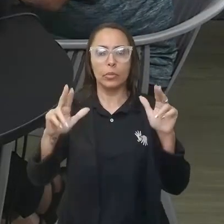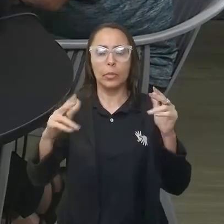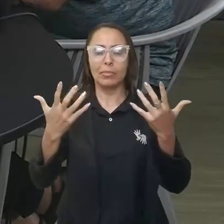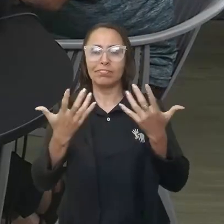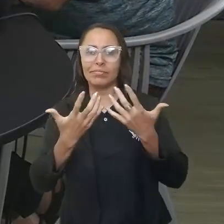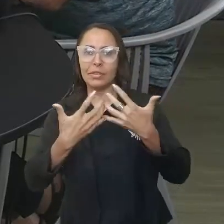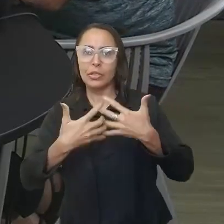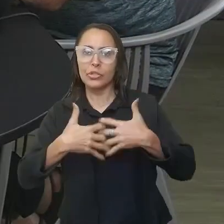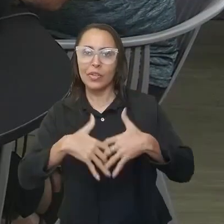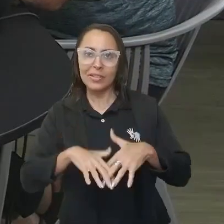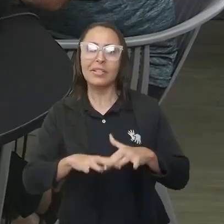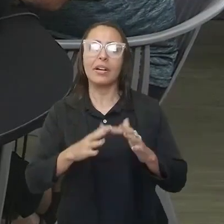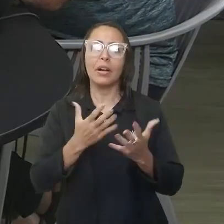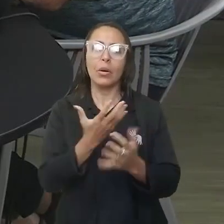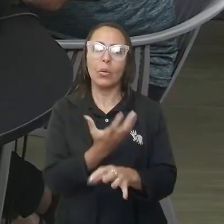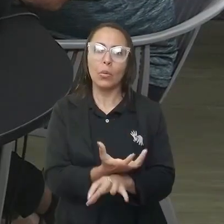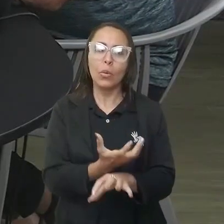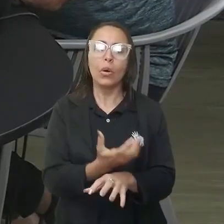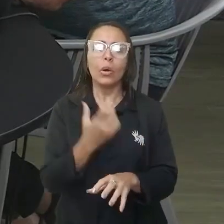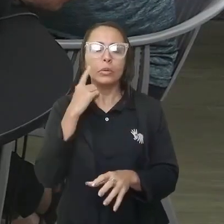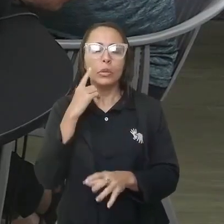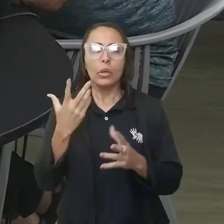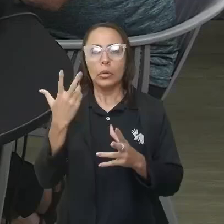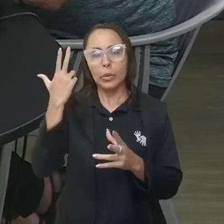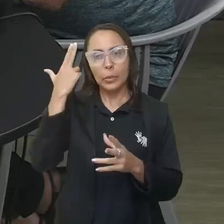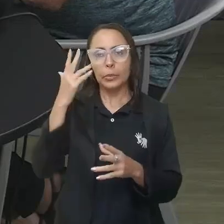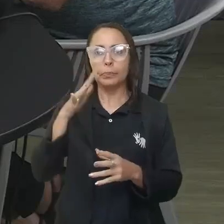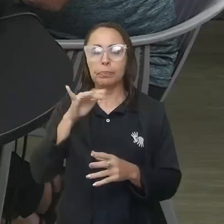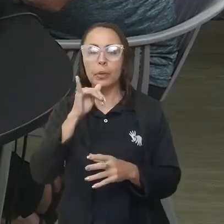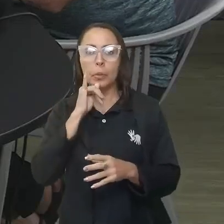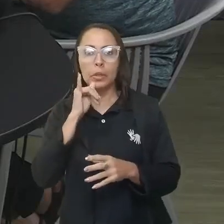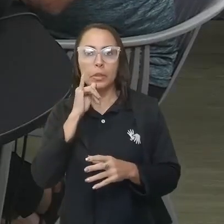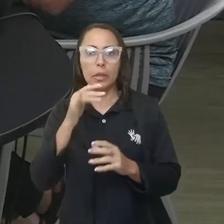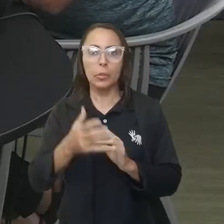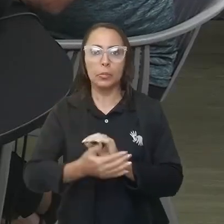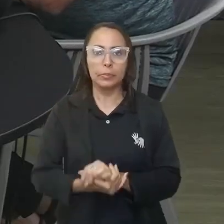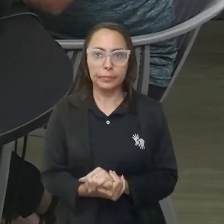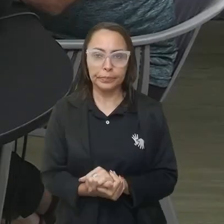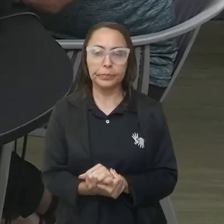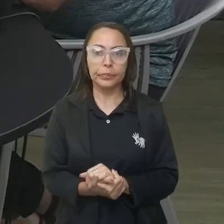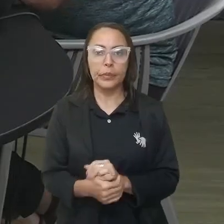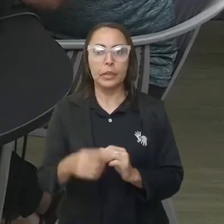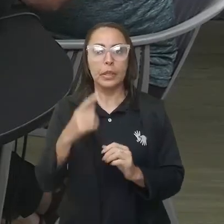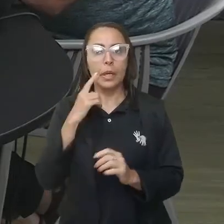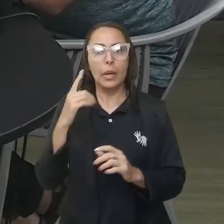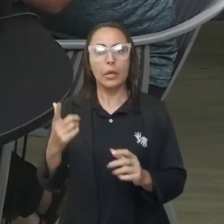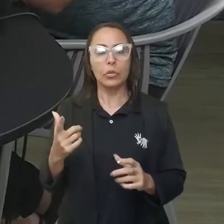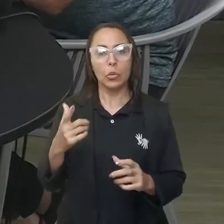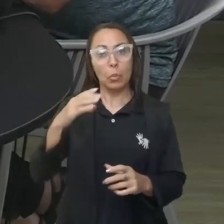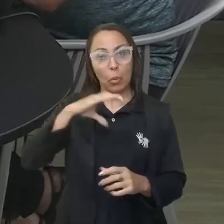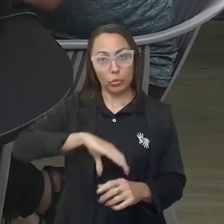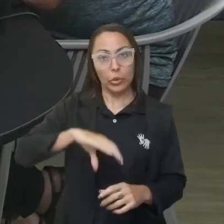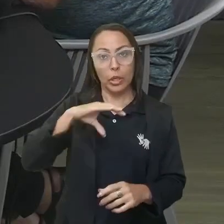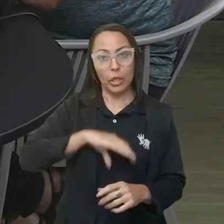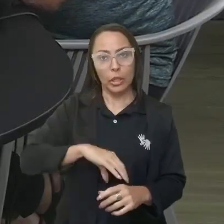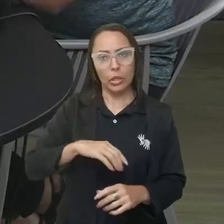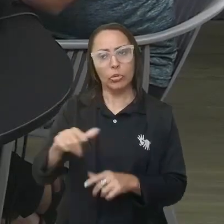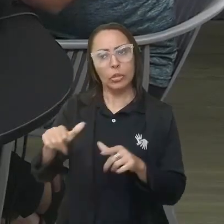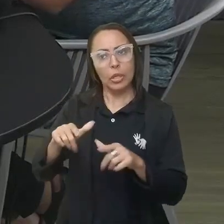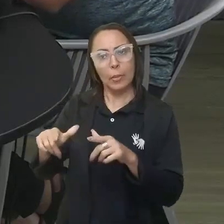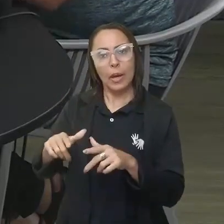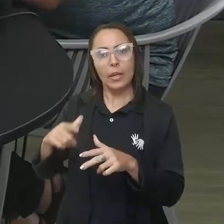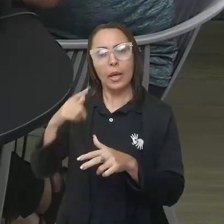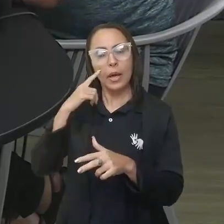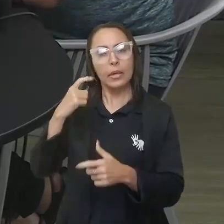transversal ao que é comum? Por exemplo, ser trabalhado dentro da língua portuguesa, dentro da